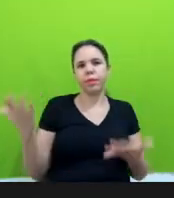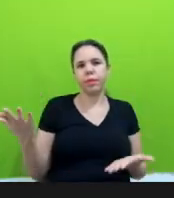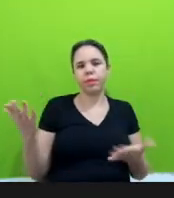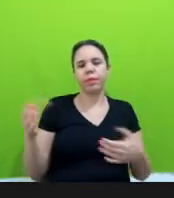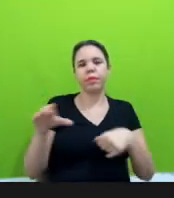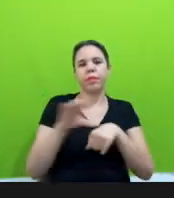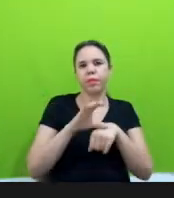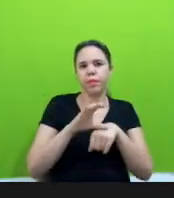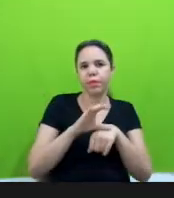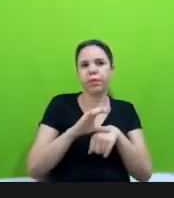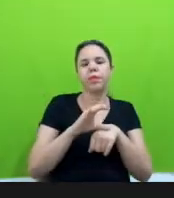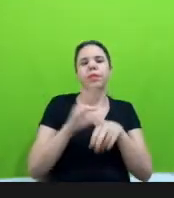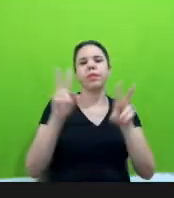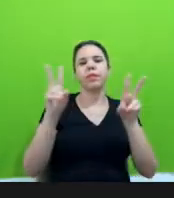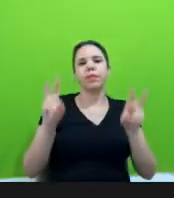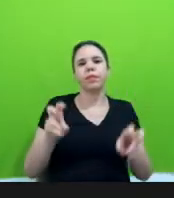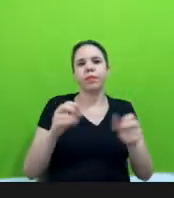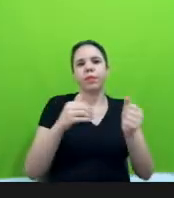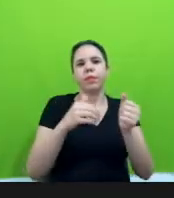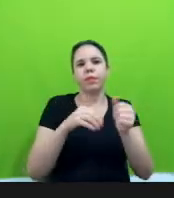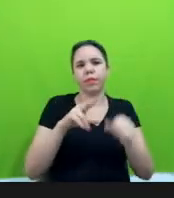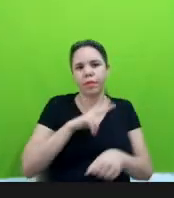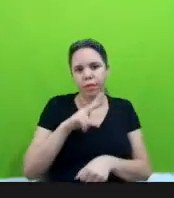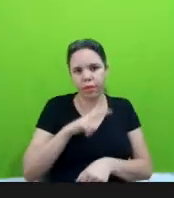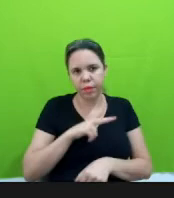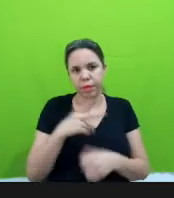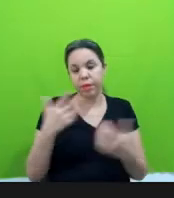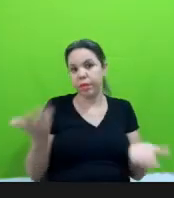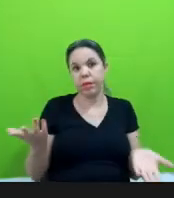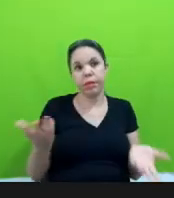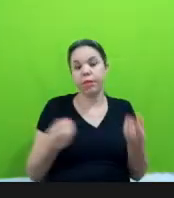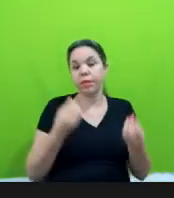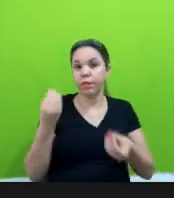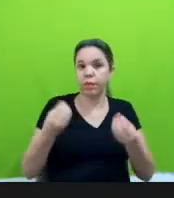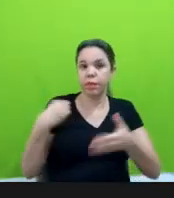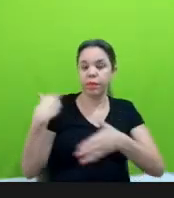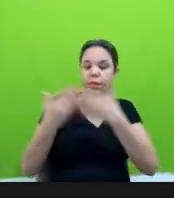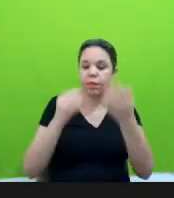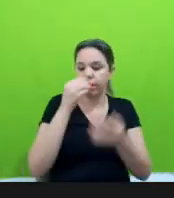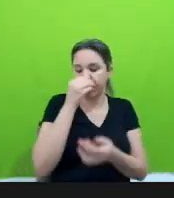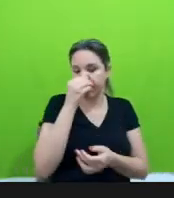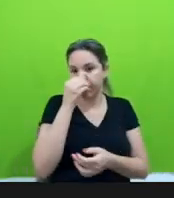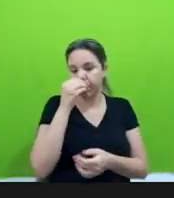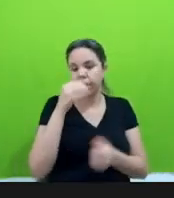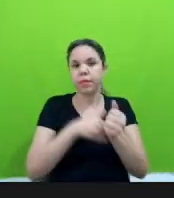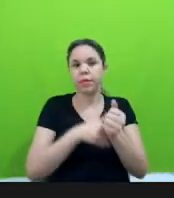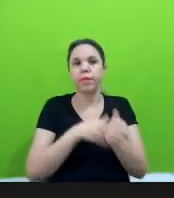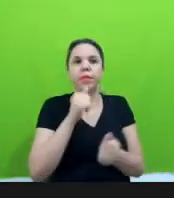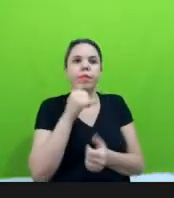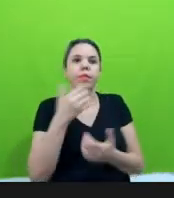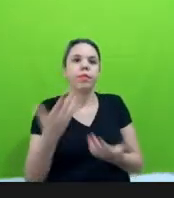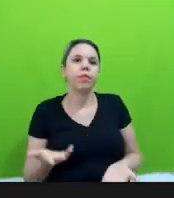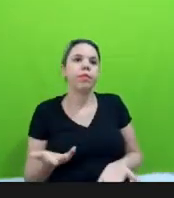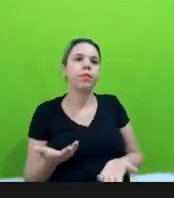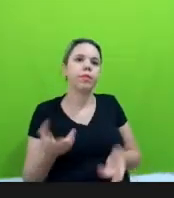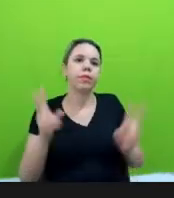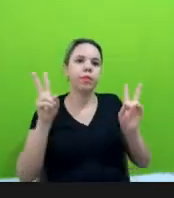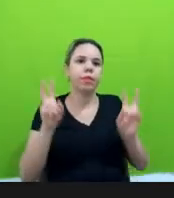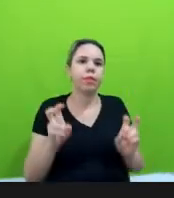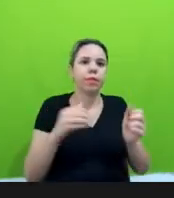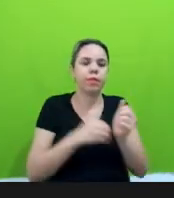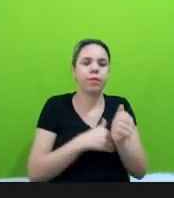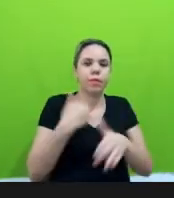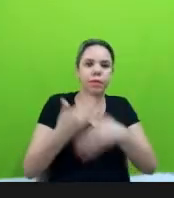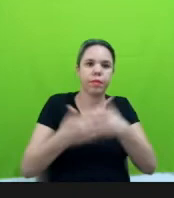constitucionais relacionadas à privacidade, né? Mas como é que funciona essa questão de sigilo, né? Dos tipos de sigilo, do tempo